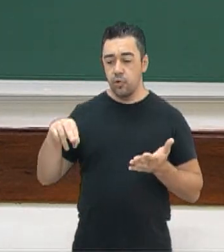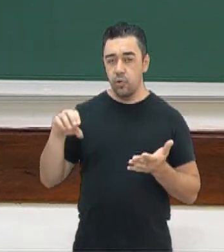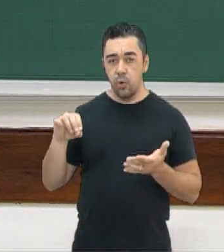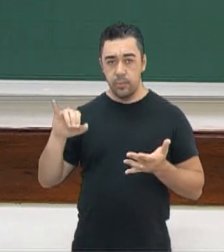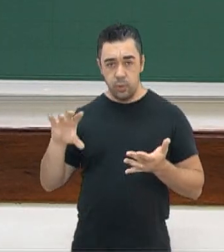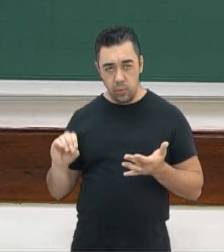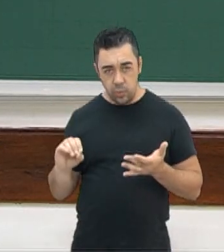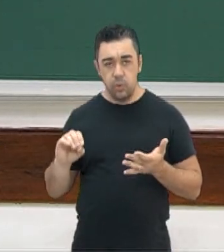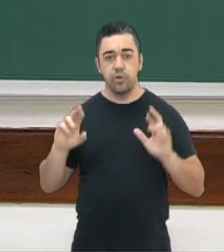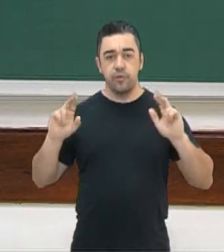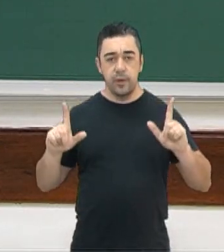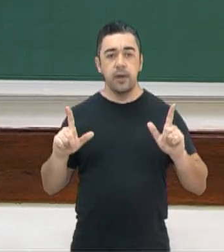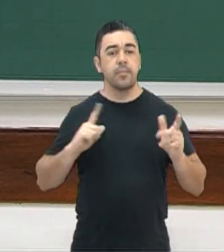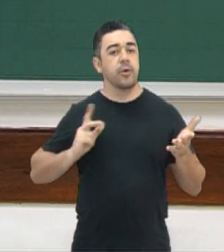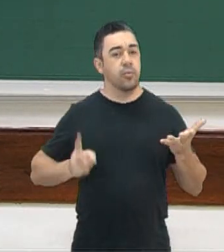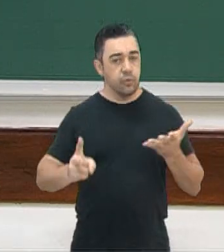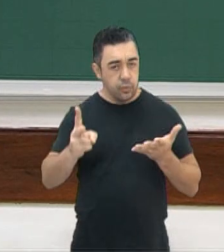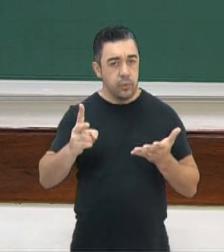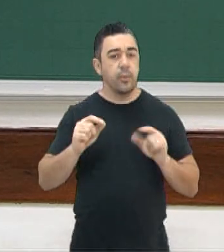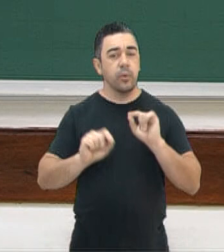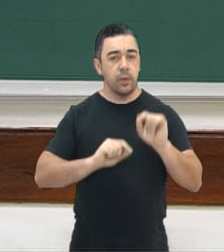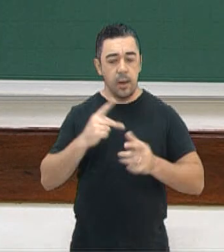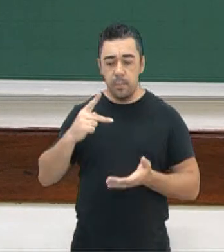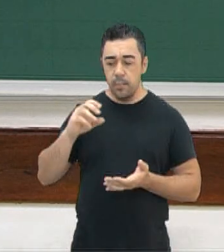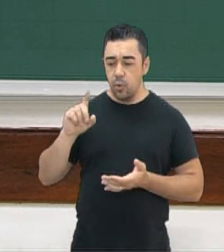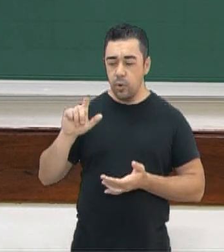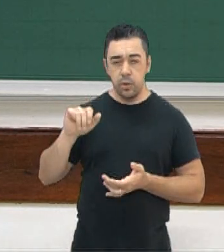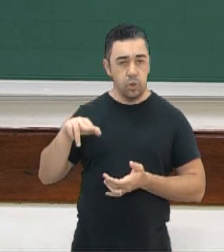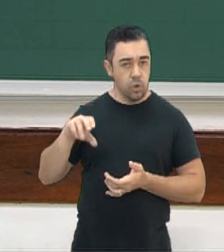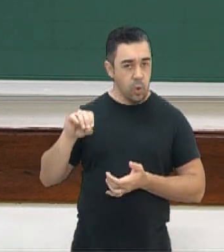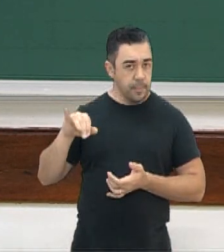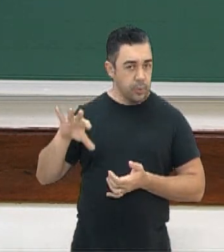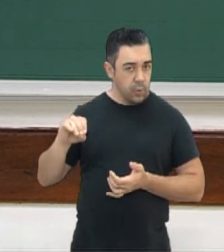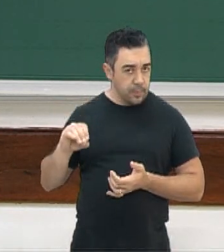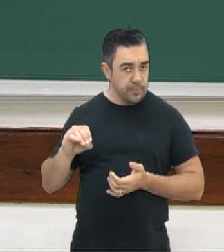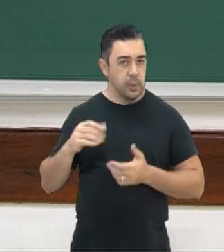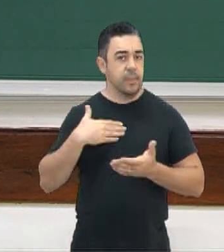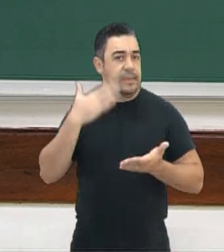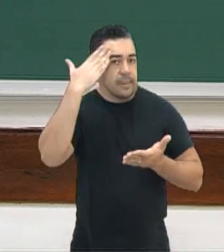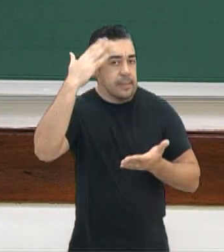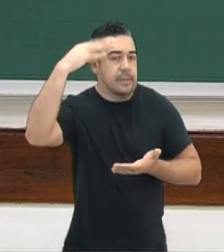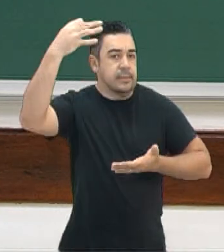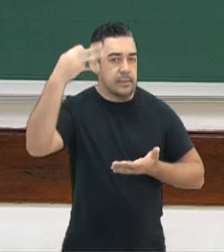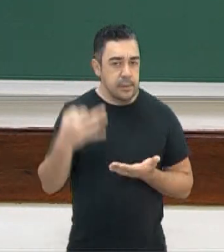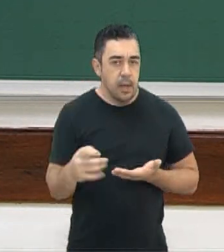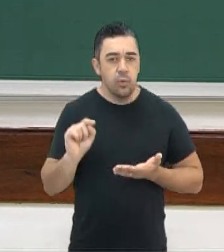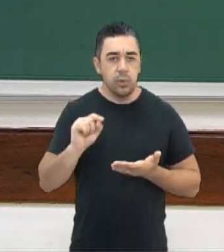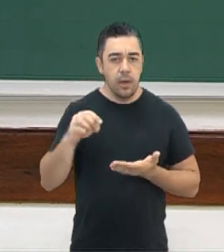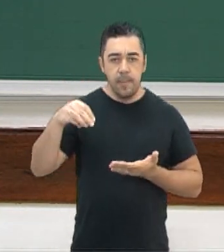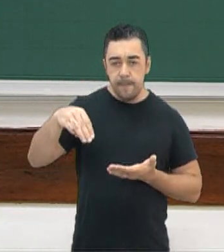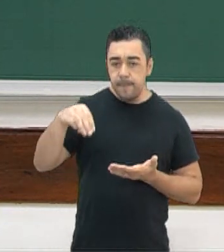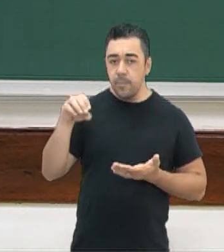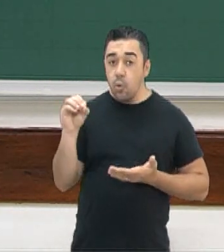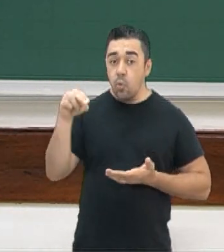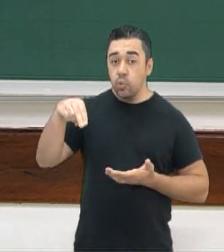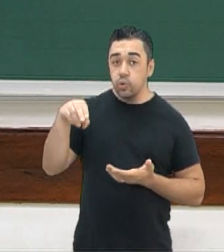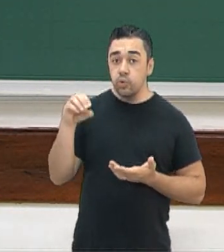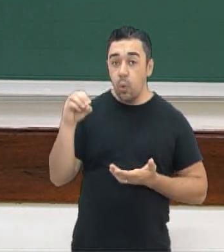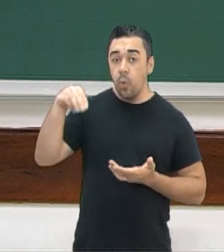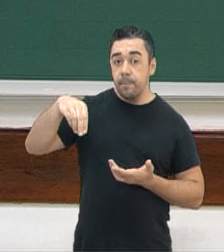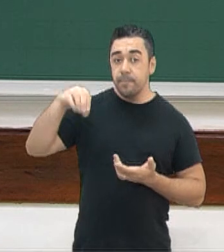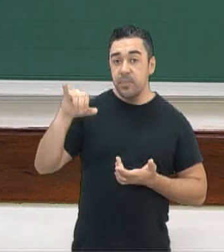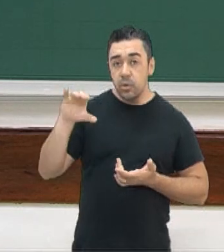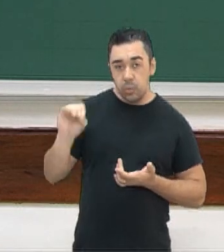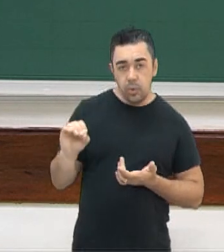depois nós darmos continuidade em polinômio. Então, eu preciso saber bem certo o que é um monômio. Qual